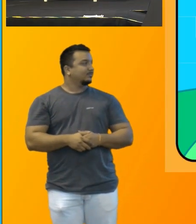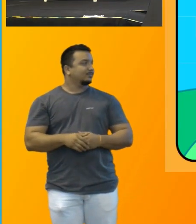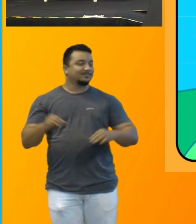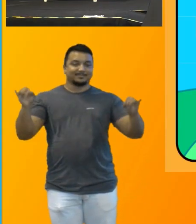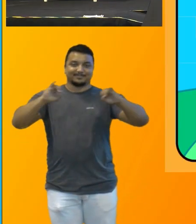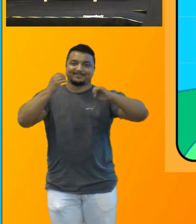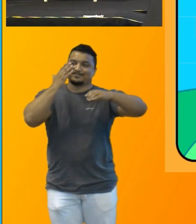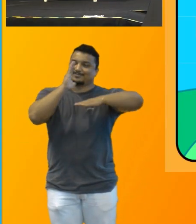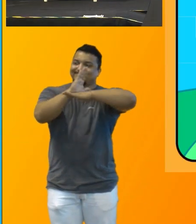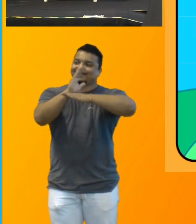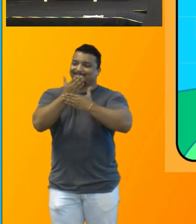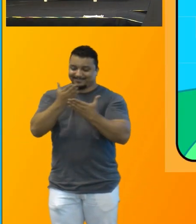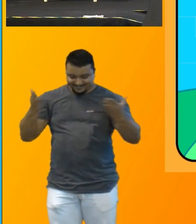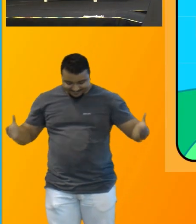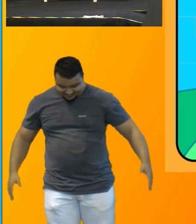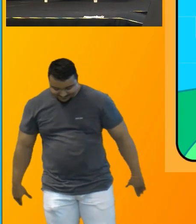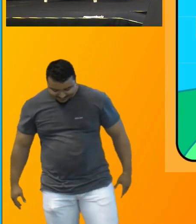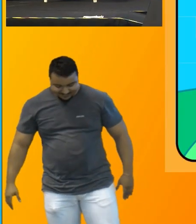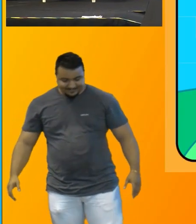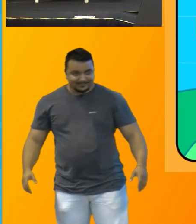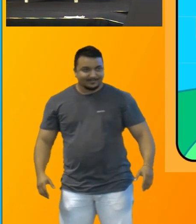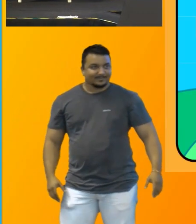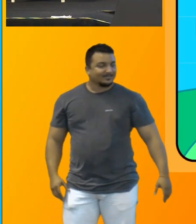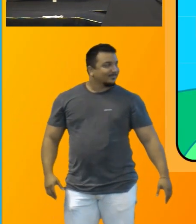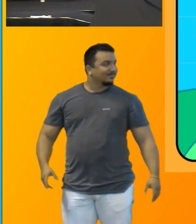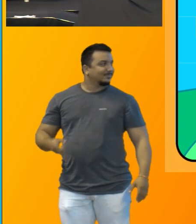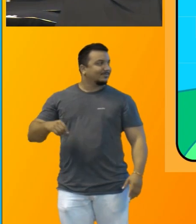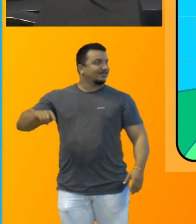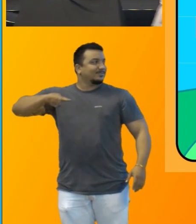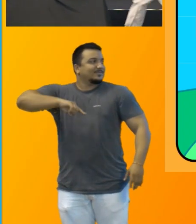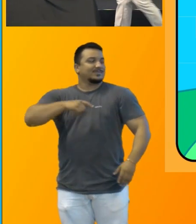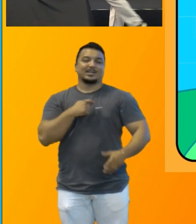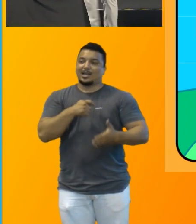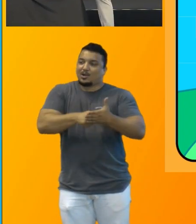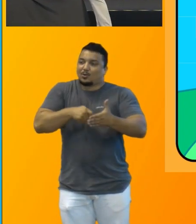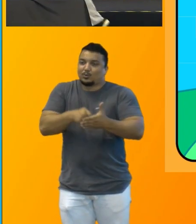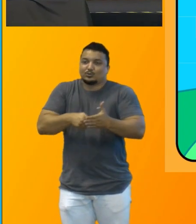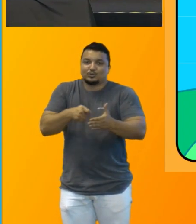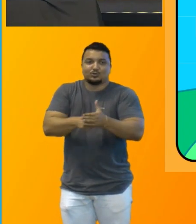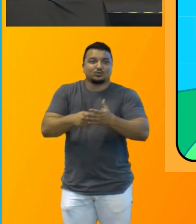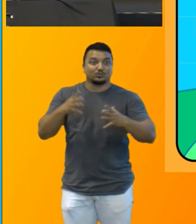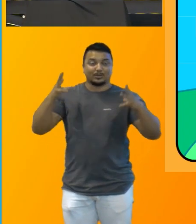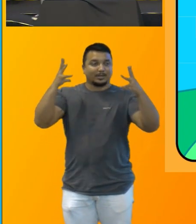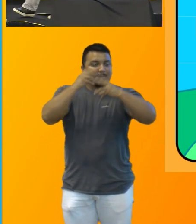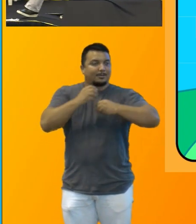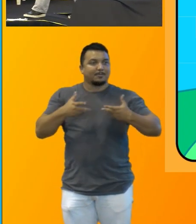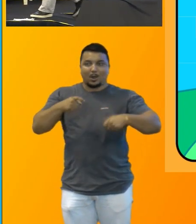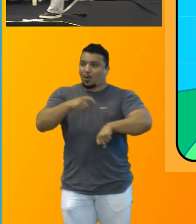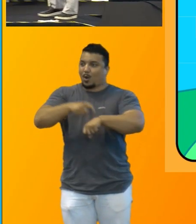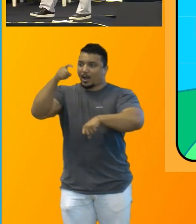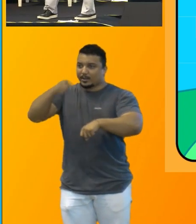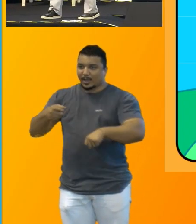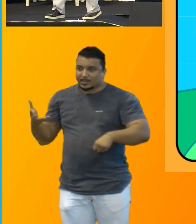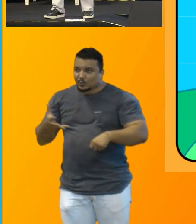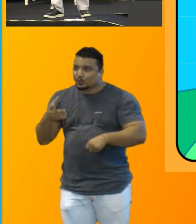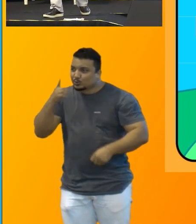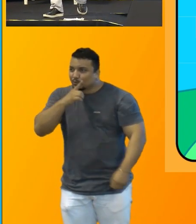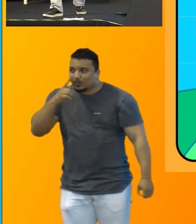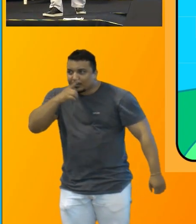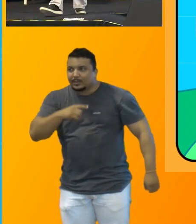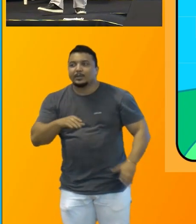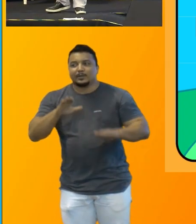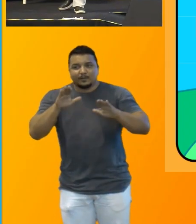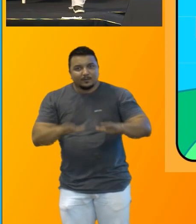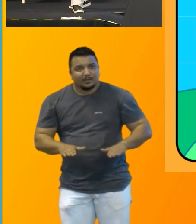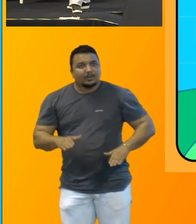Olá, gente, boa tarde. Aos heróis da resistência, domingo, uma hora dessa, quem fica aqui tem